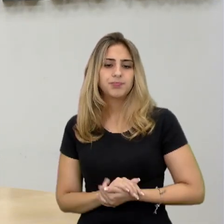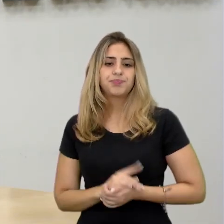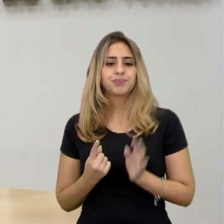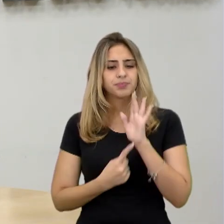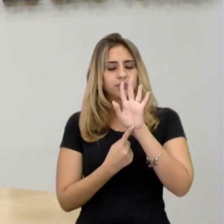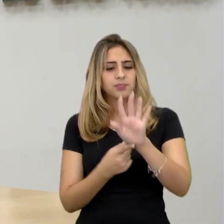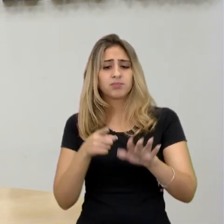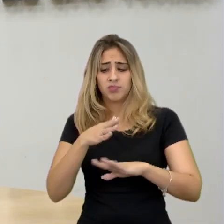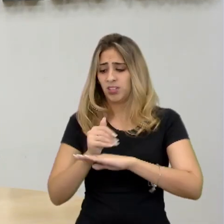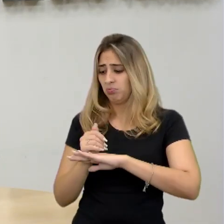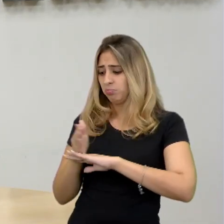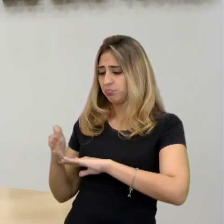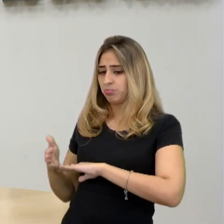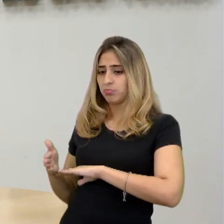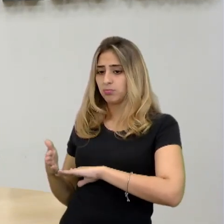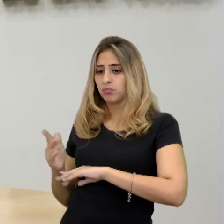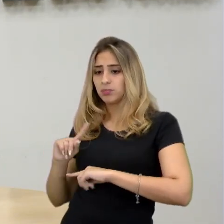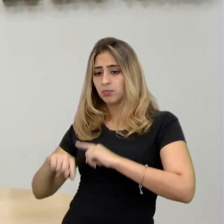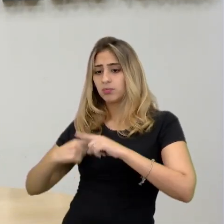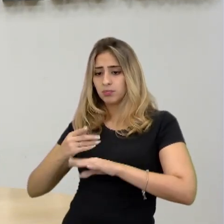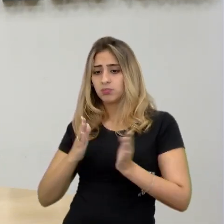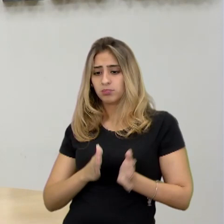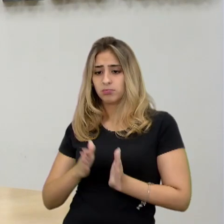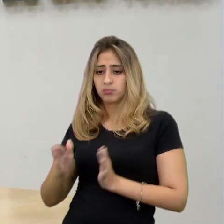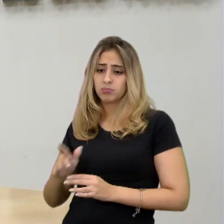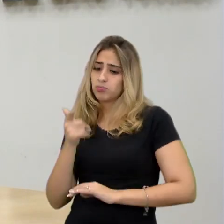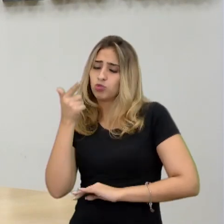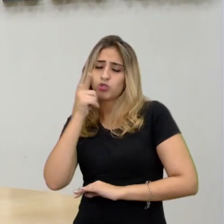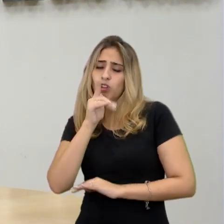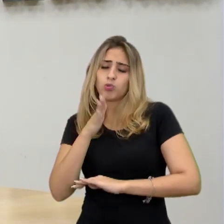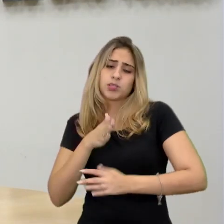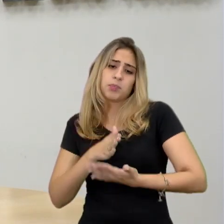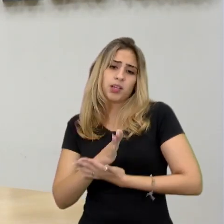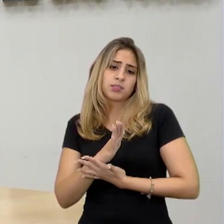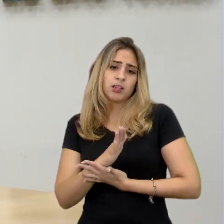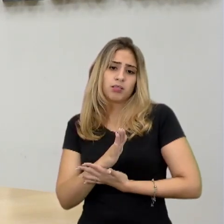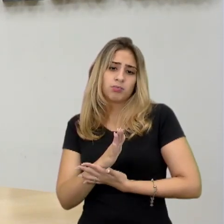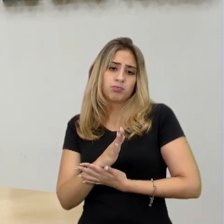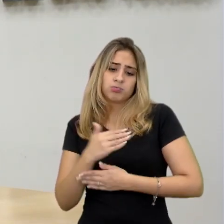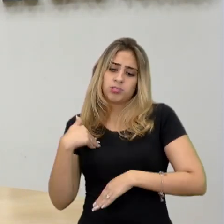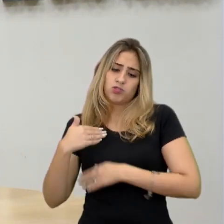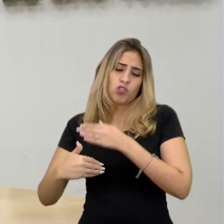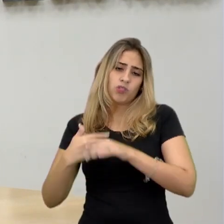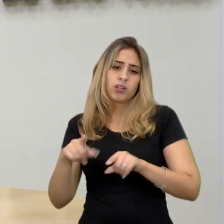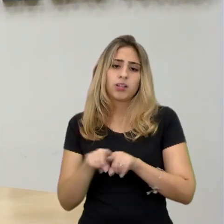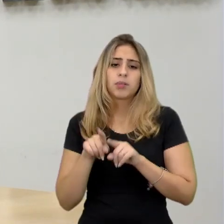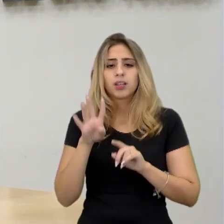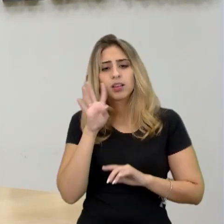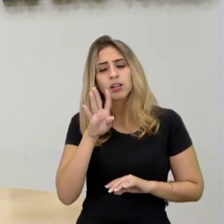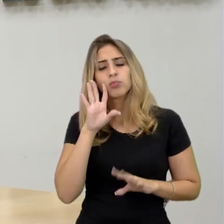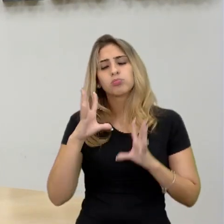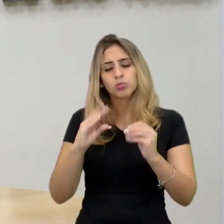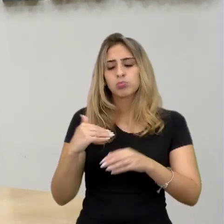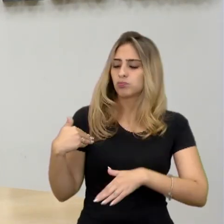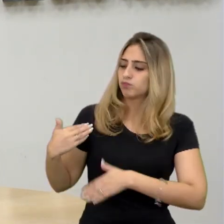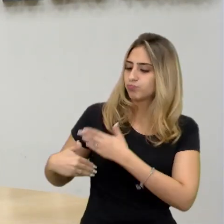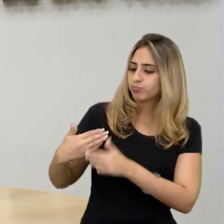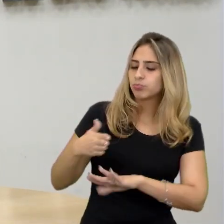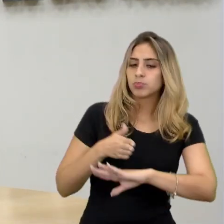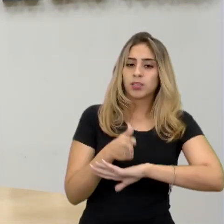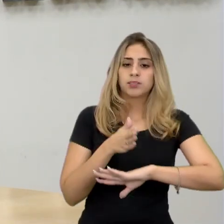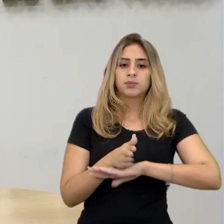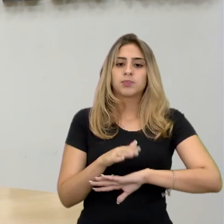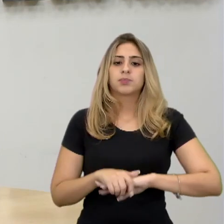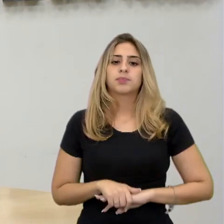você fica de fora, nas próximas etapas, você não vai conseguir se desenvolver tão bem. Então é legal todo mundo participar, cada um divide